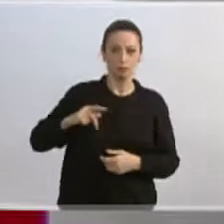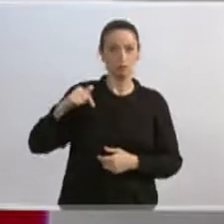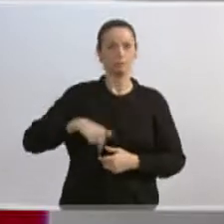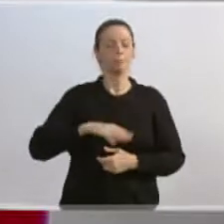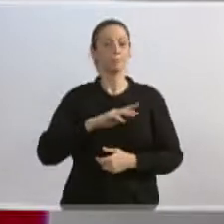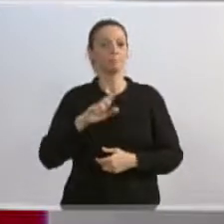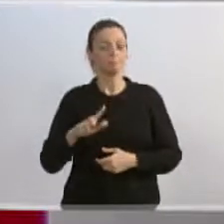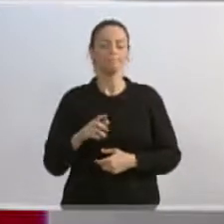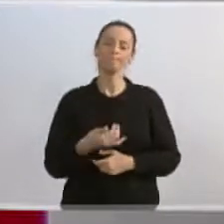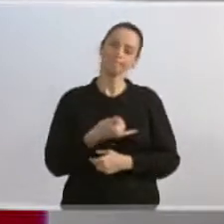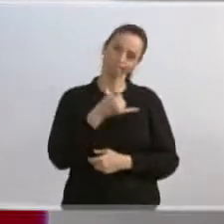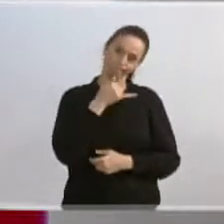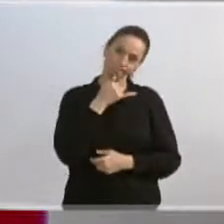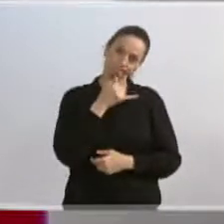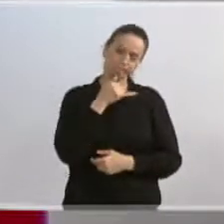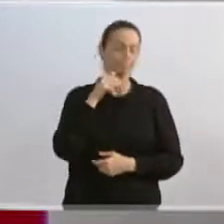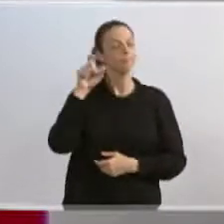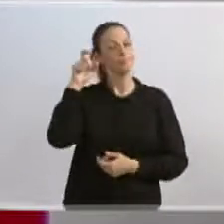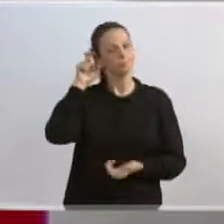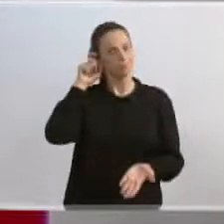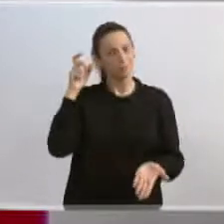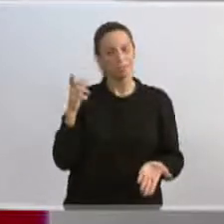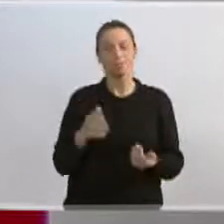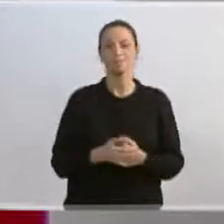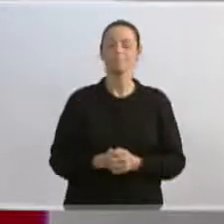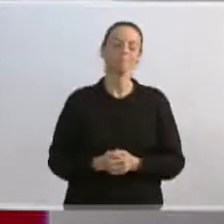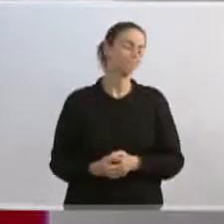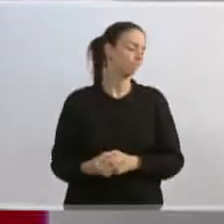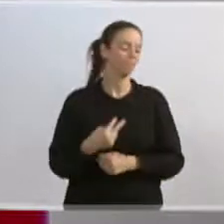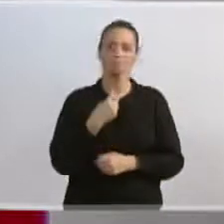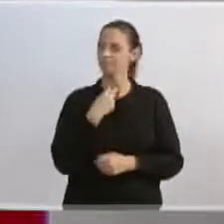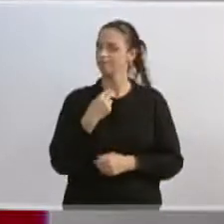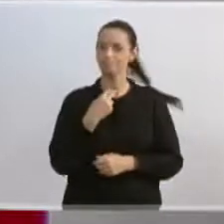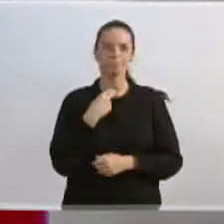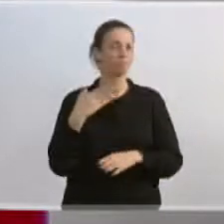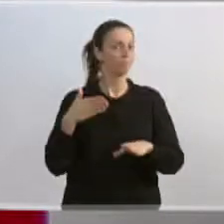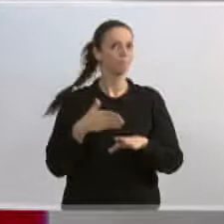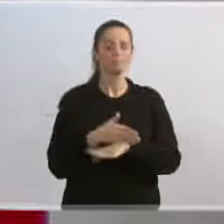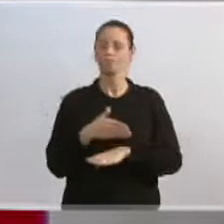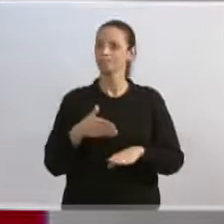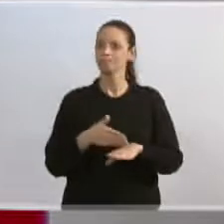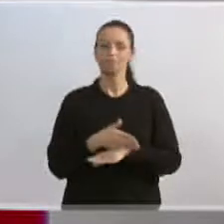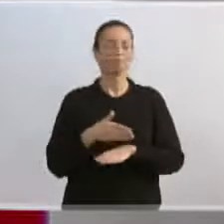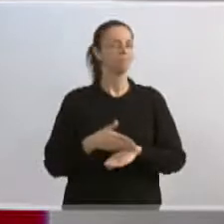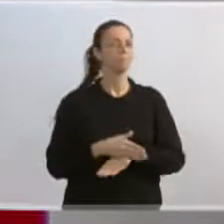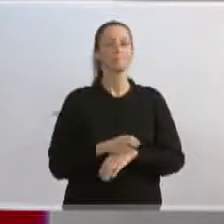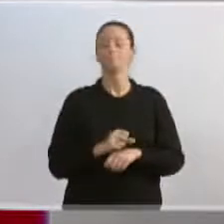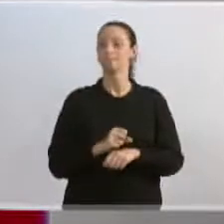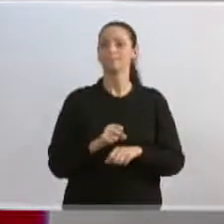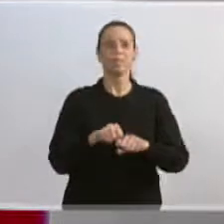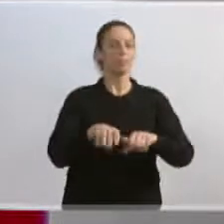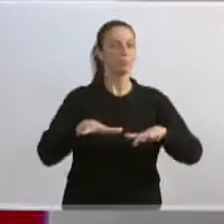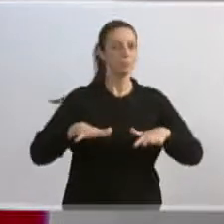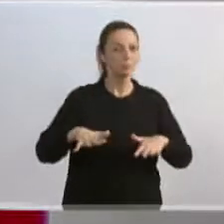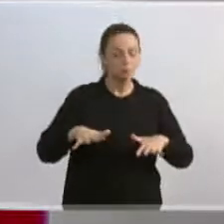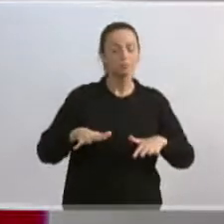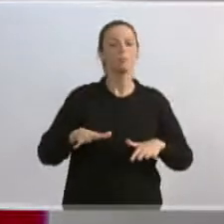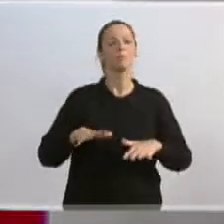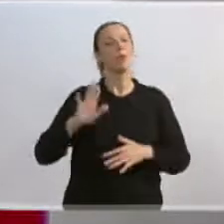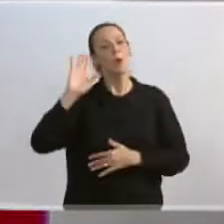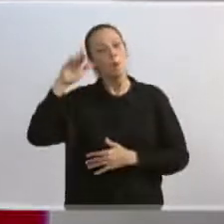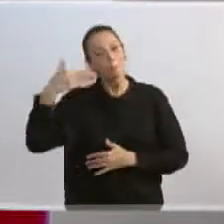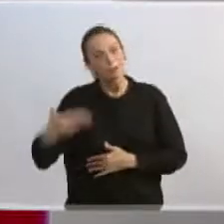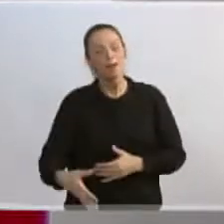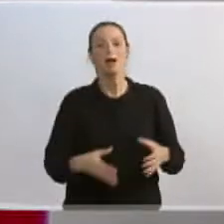infelizmente vereadores mantau eu não pude participar da sessão itinerante que homenageou os clubes de